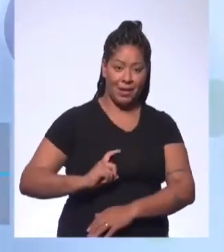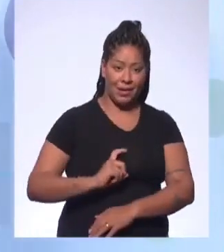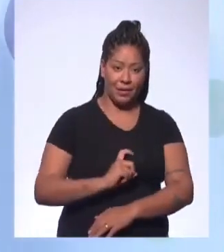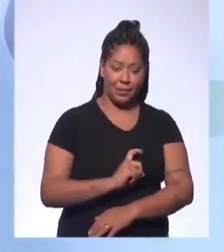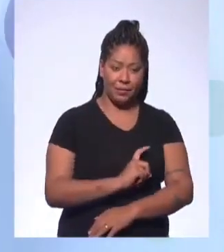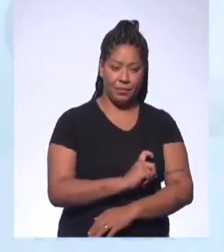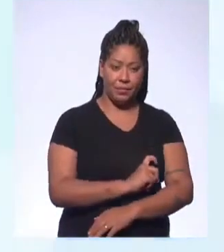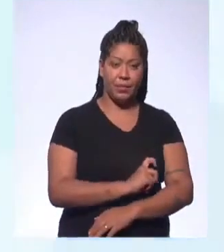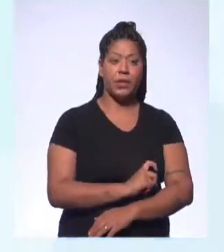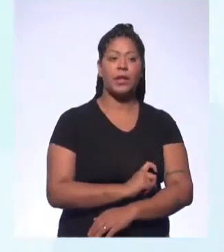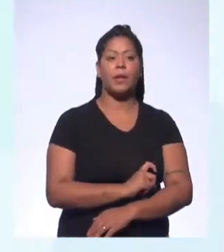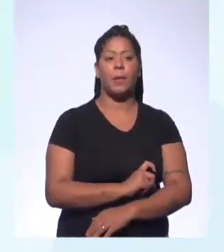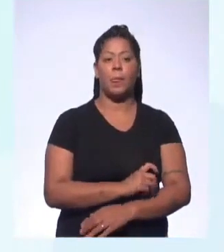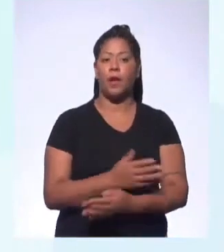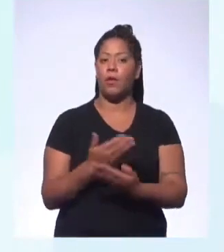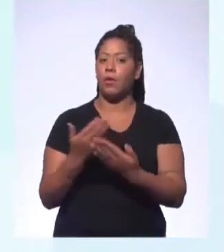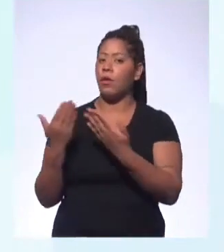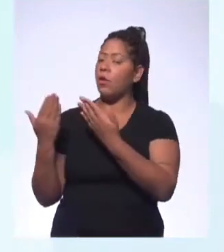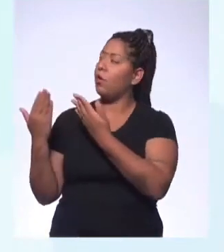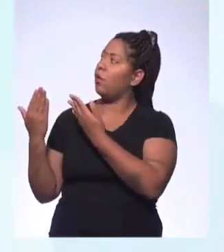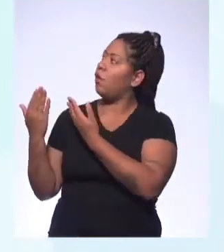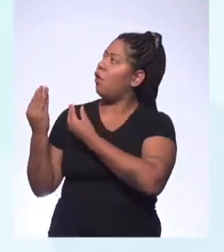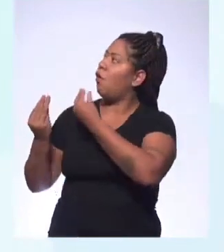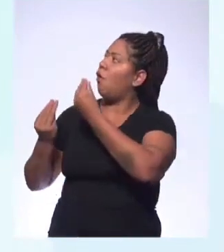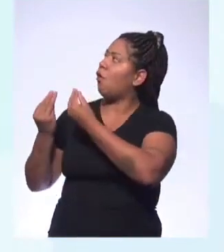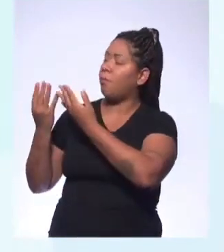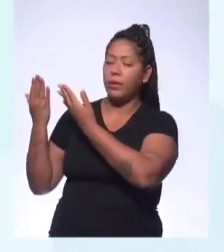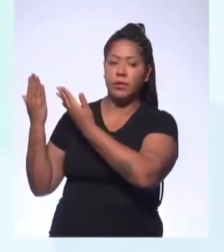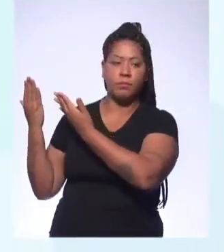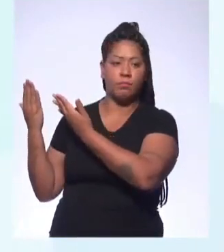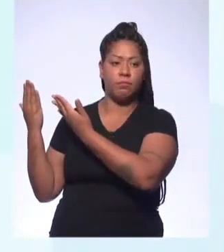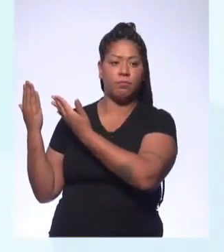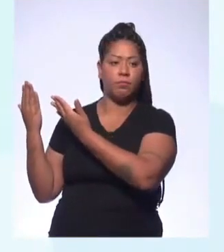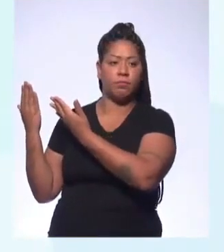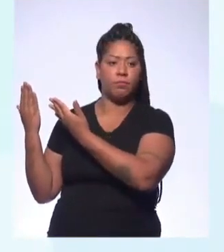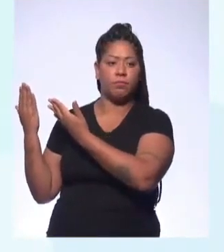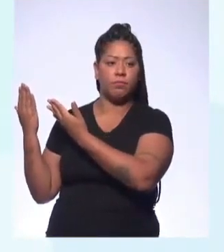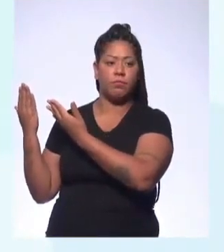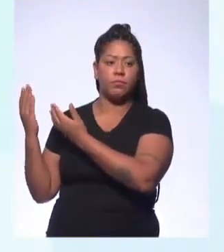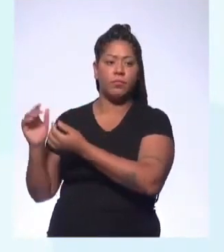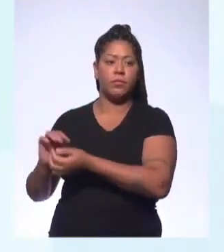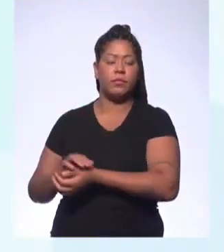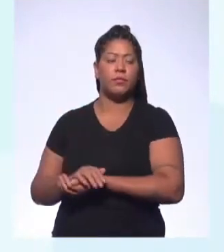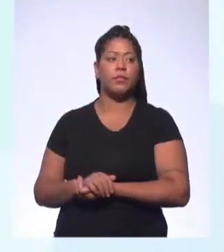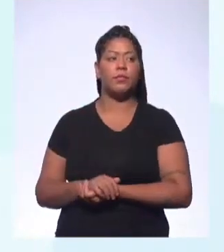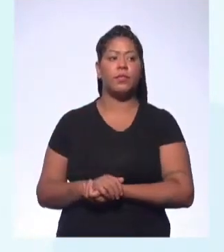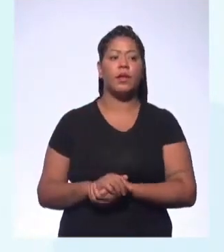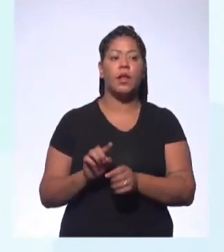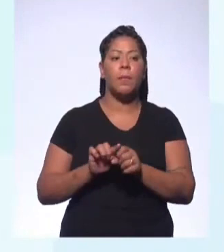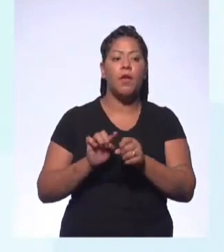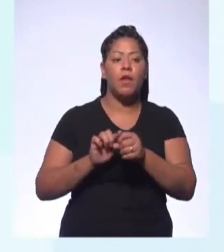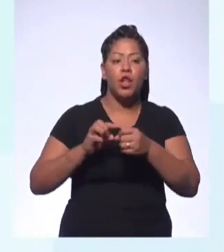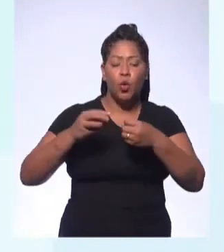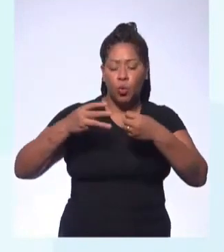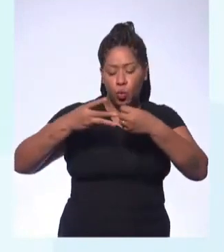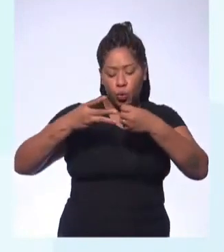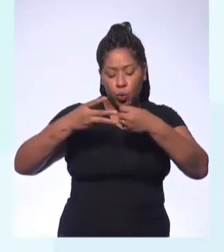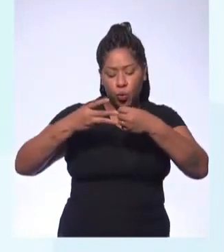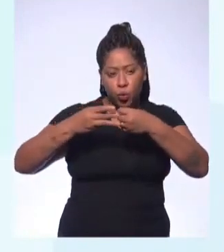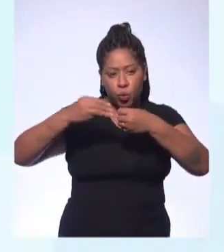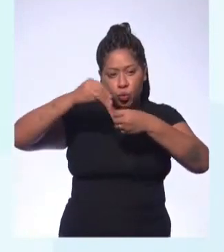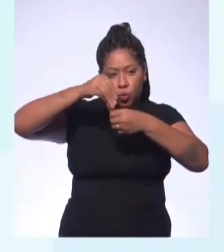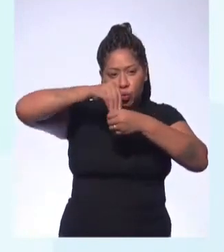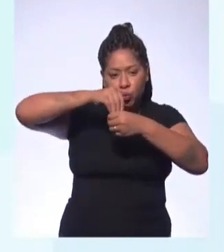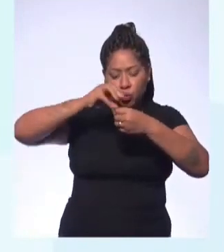vai ter material genético, vai ter uma maquinaria mais simples, mas já vai ter, e não vai ter um núcleo. Tá? Então ela é uma célula